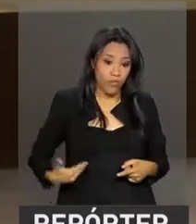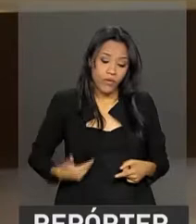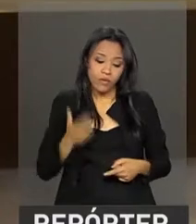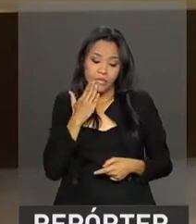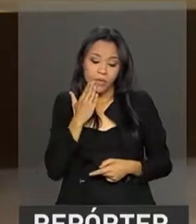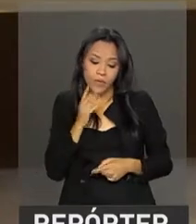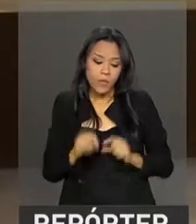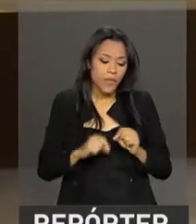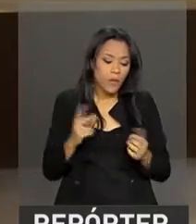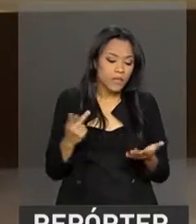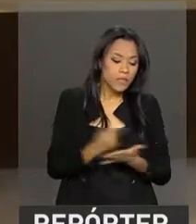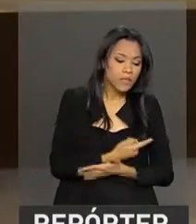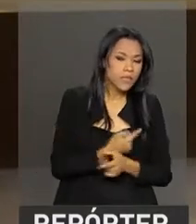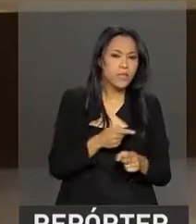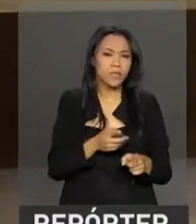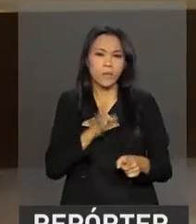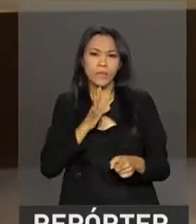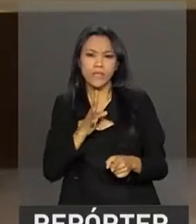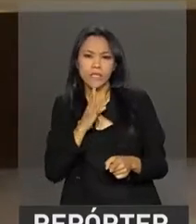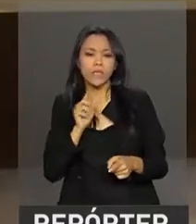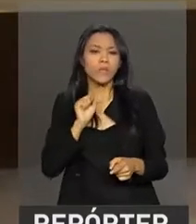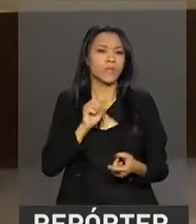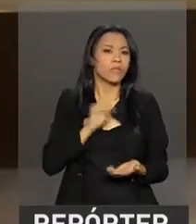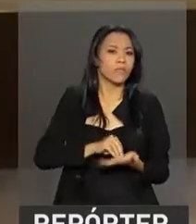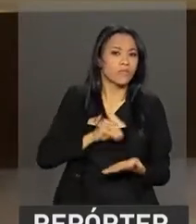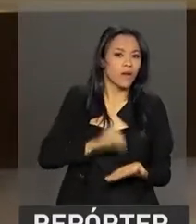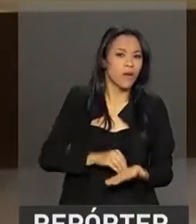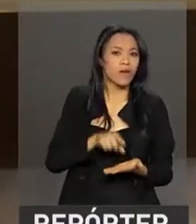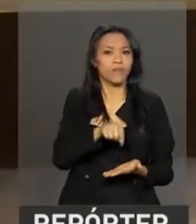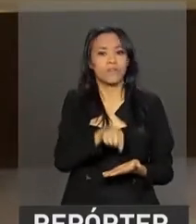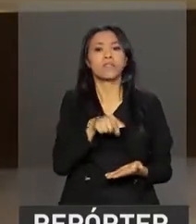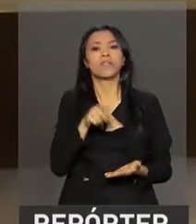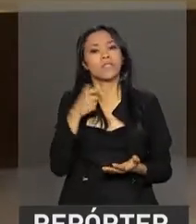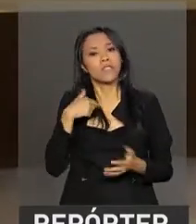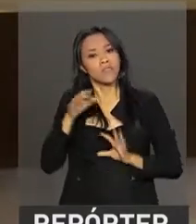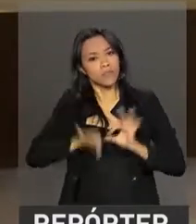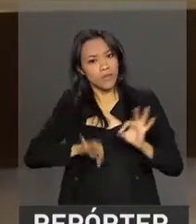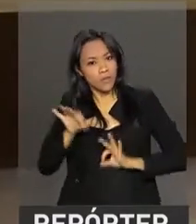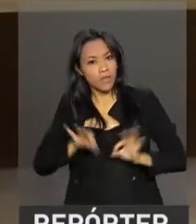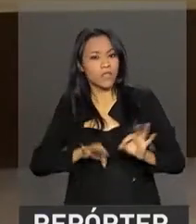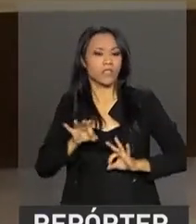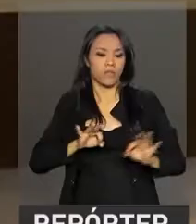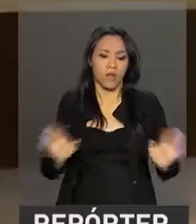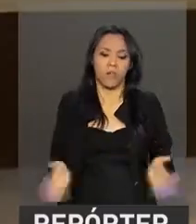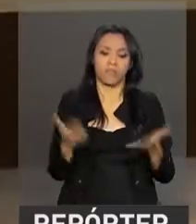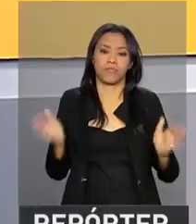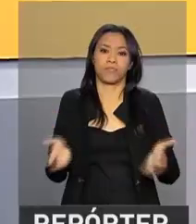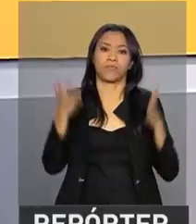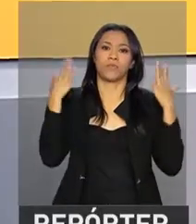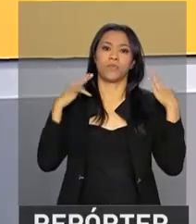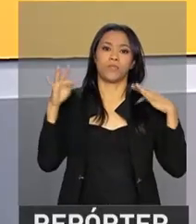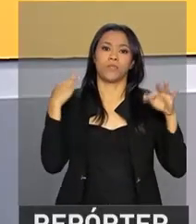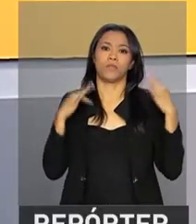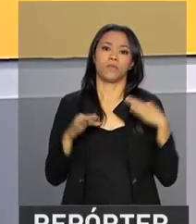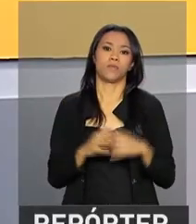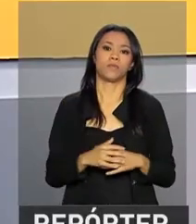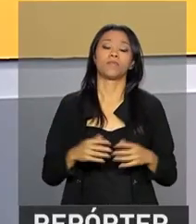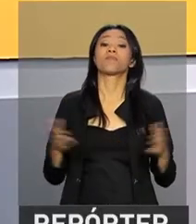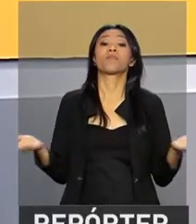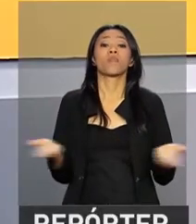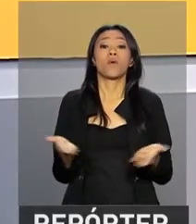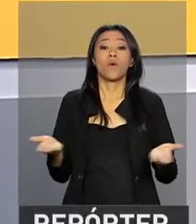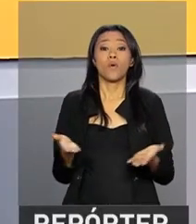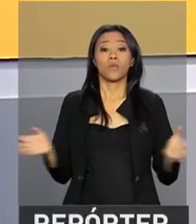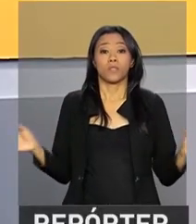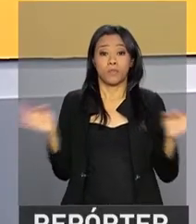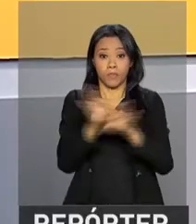dos prestadores, conhecer, saber as necessidades e poder fazer um planejamento para fomentar o turismo. Termina hoje a